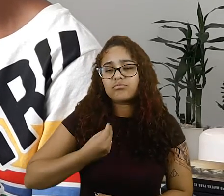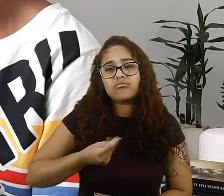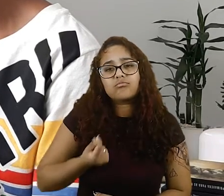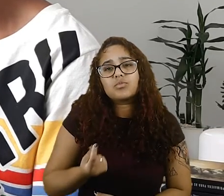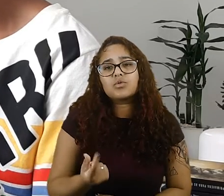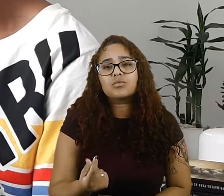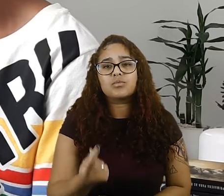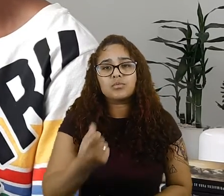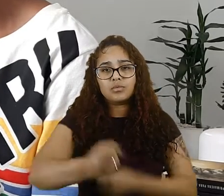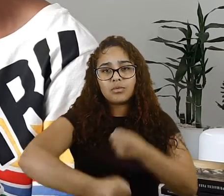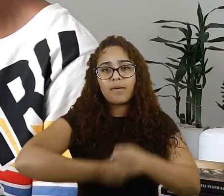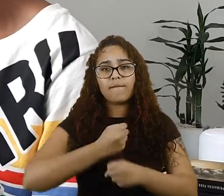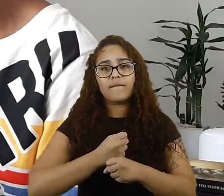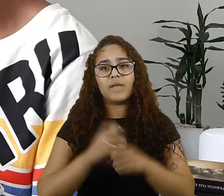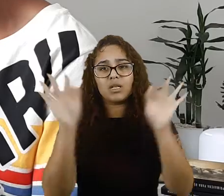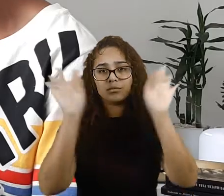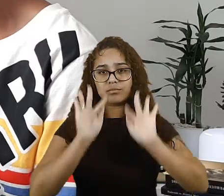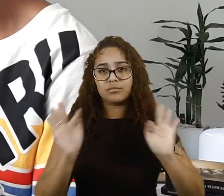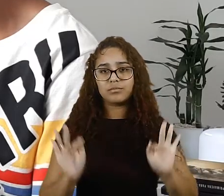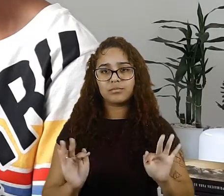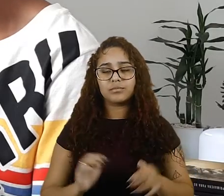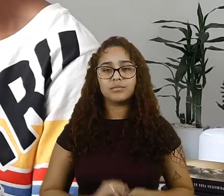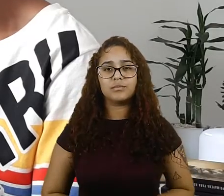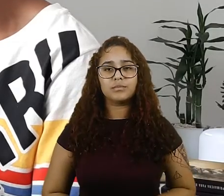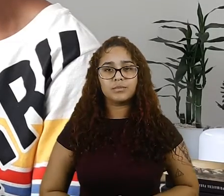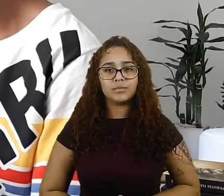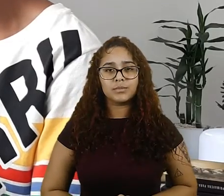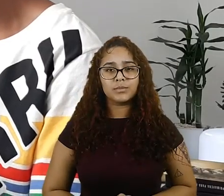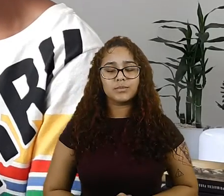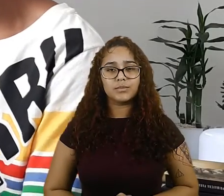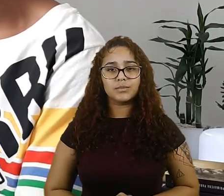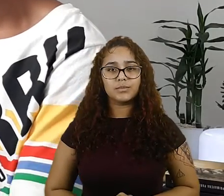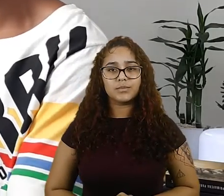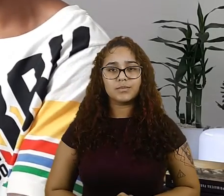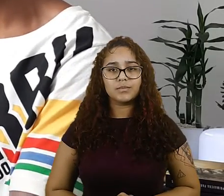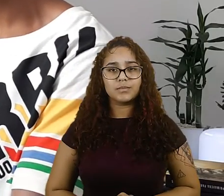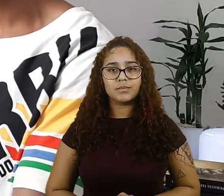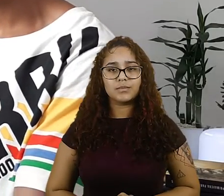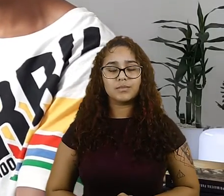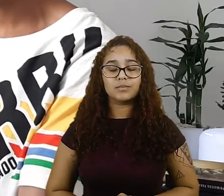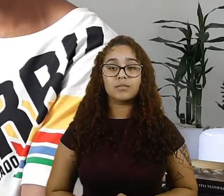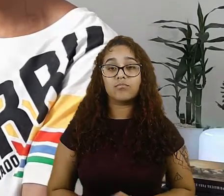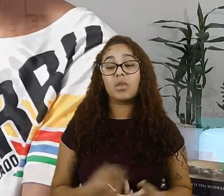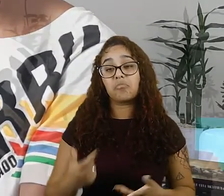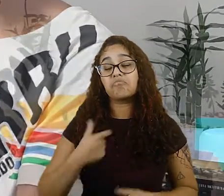planos de viver incessantes anos de felicidade.